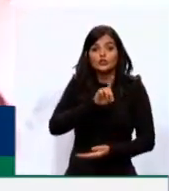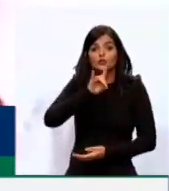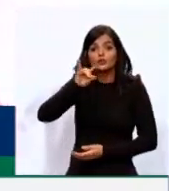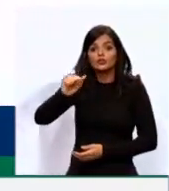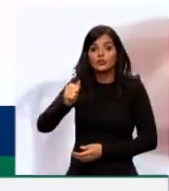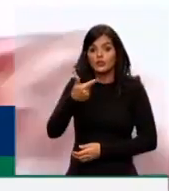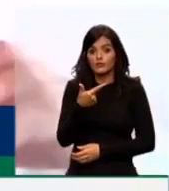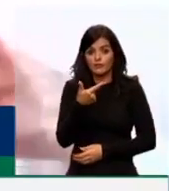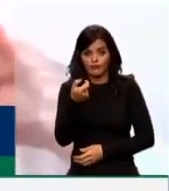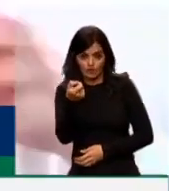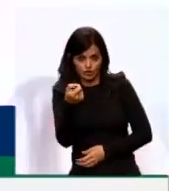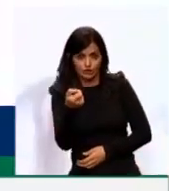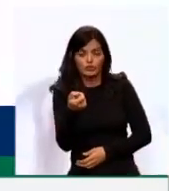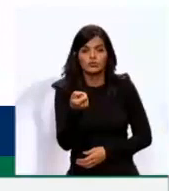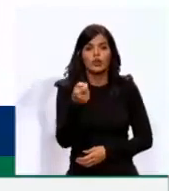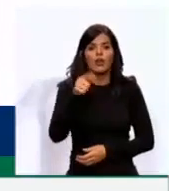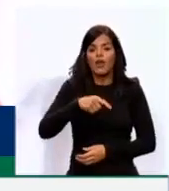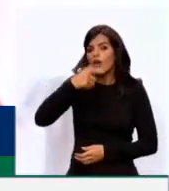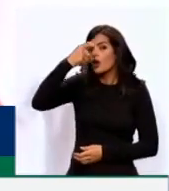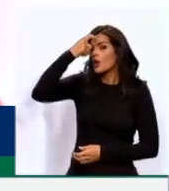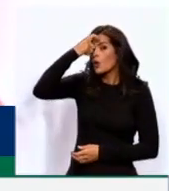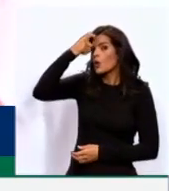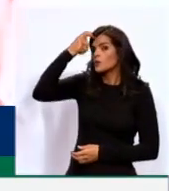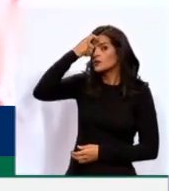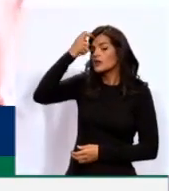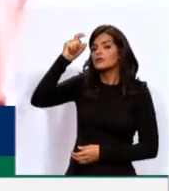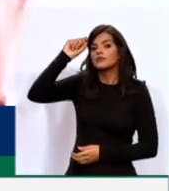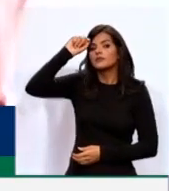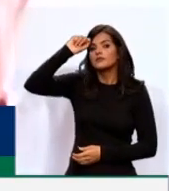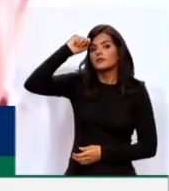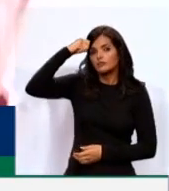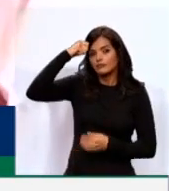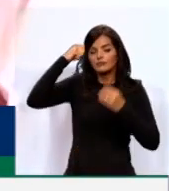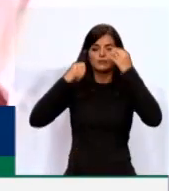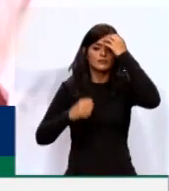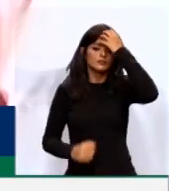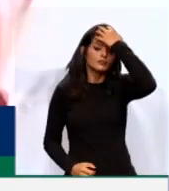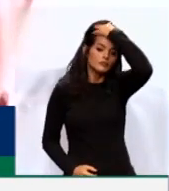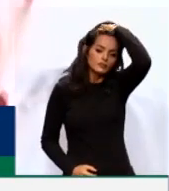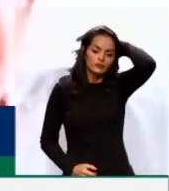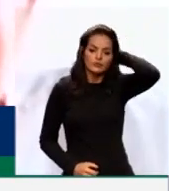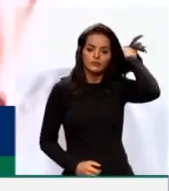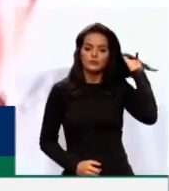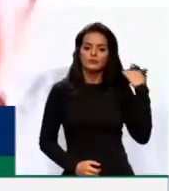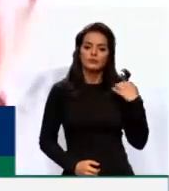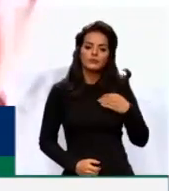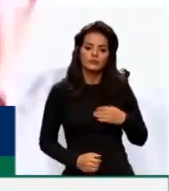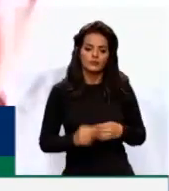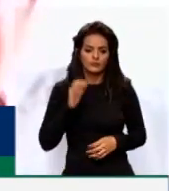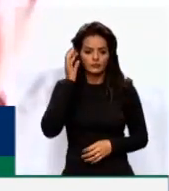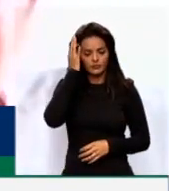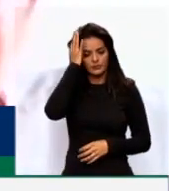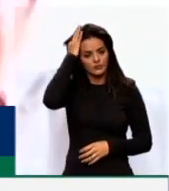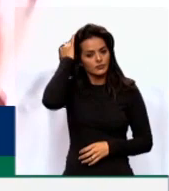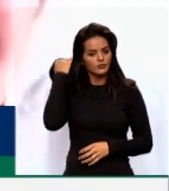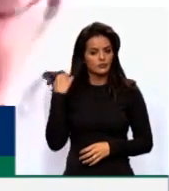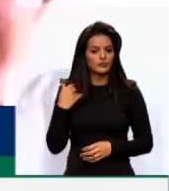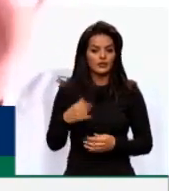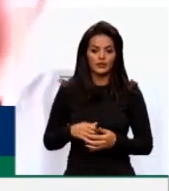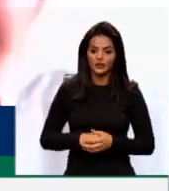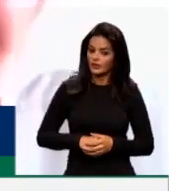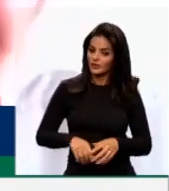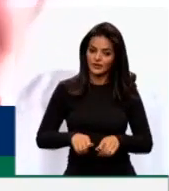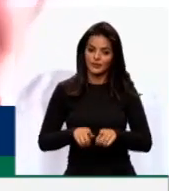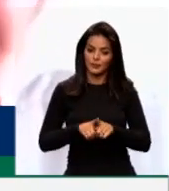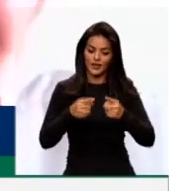E é o dia 20 que o Dia da Consciência Negra, e, ao mesmo tempo, é o dia onde se